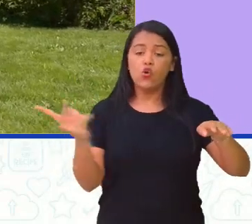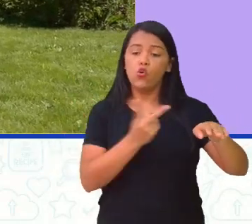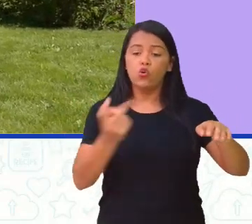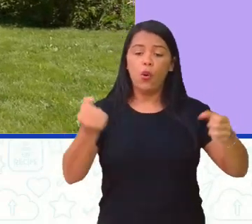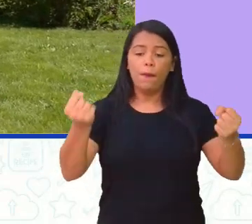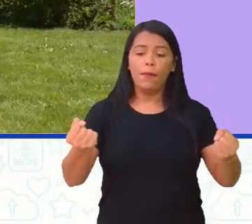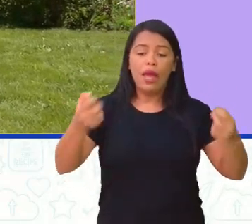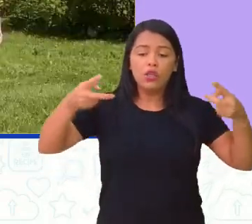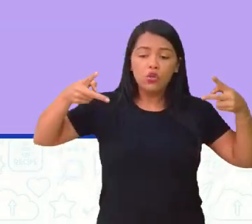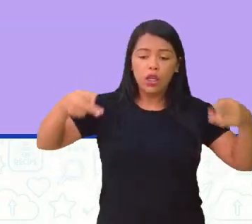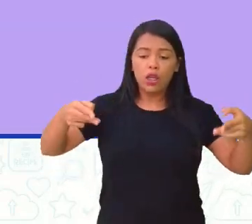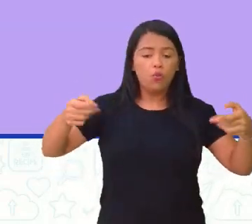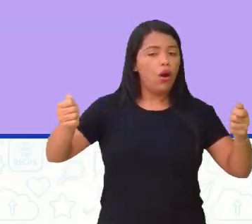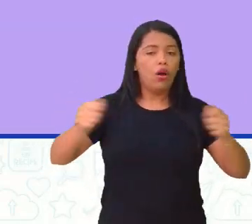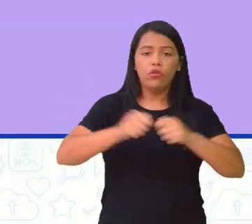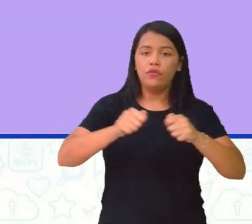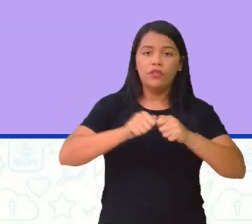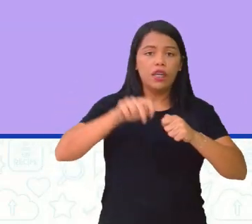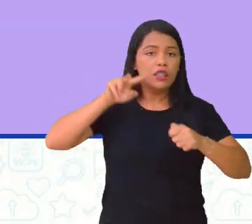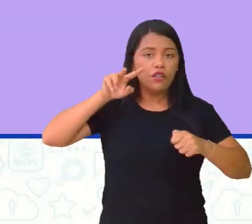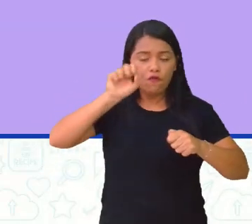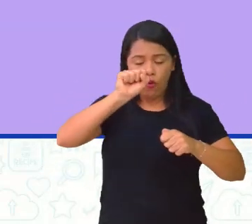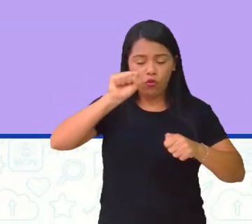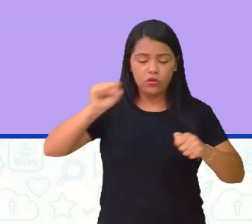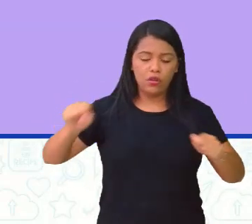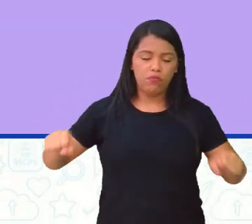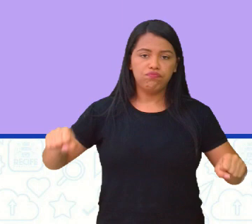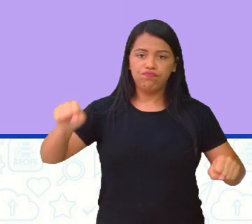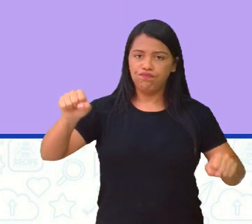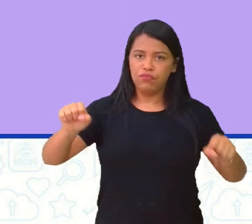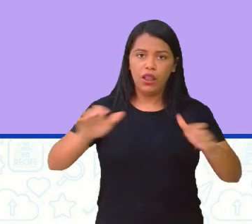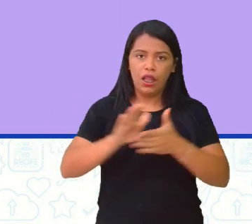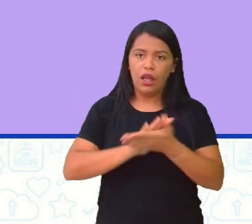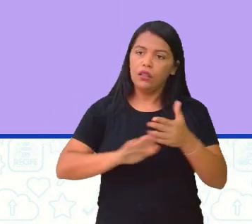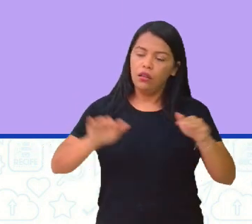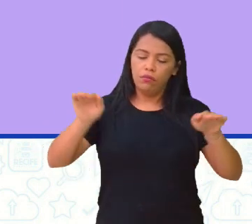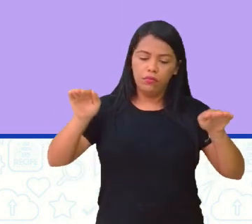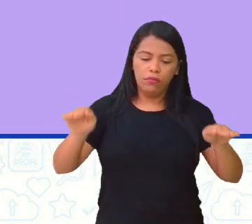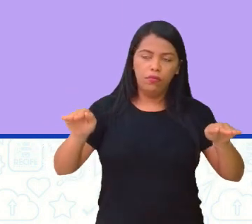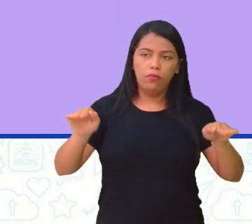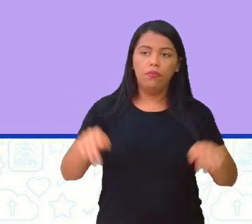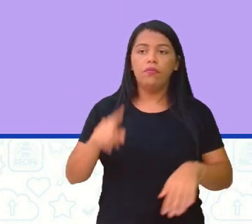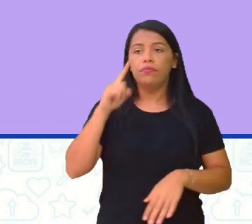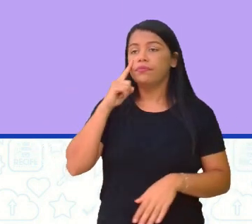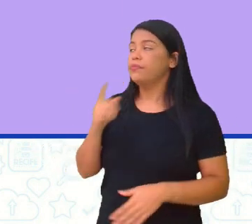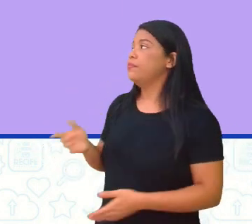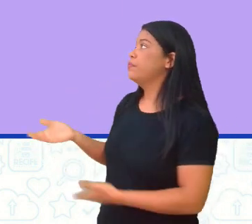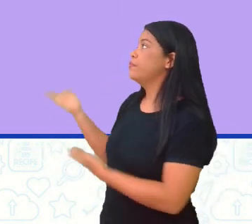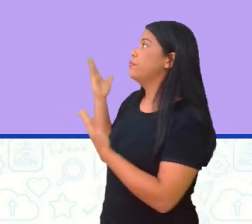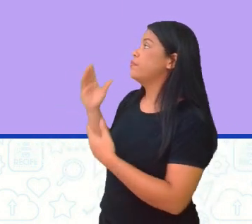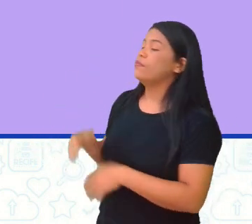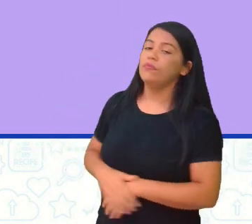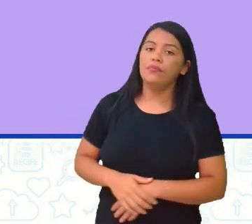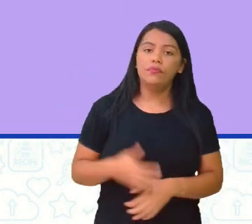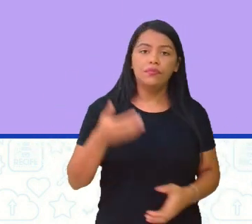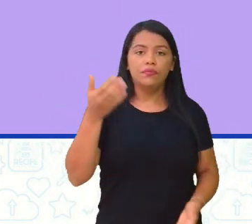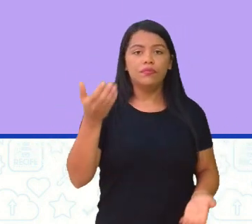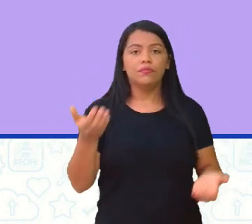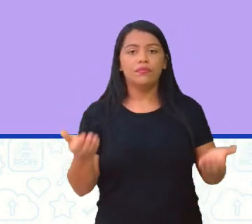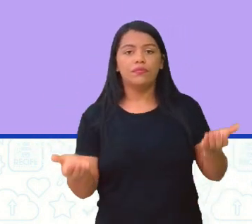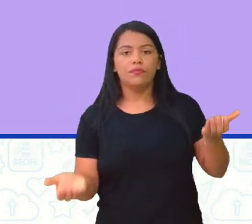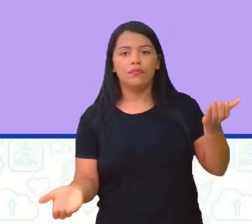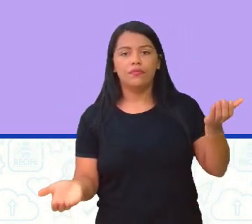força de um lado para o outro. Vocês estão percebendo aqui, que eu também trouxe, a balança de